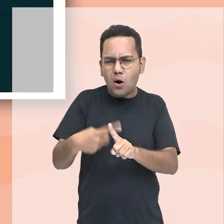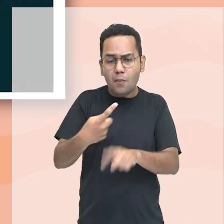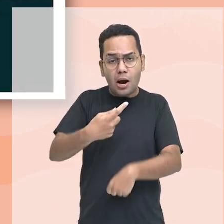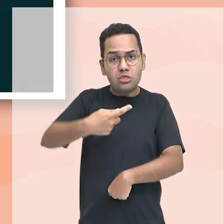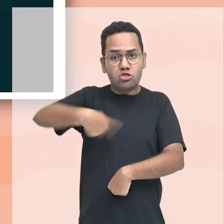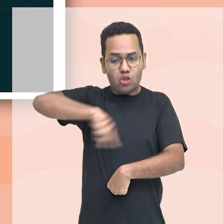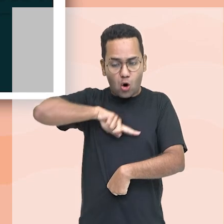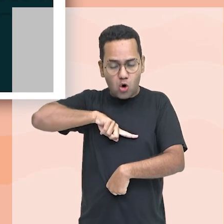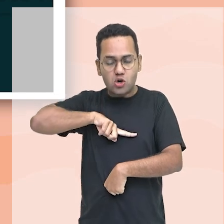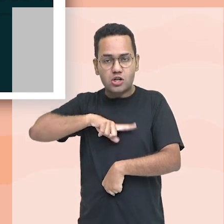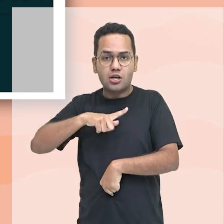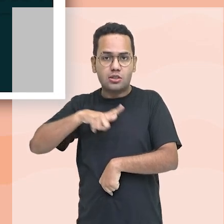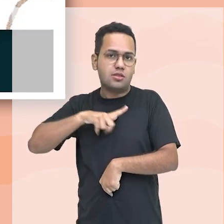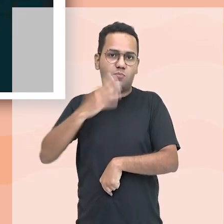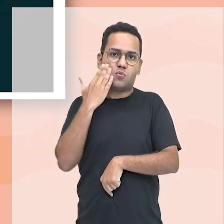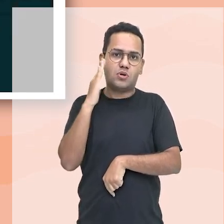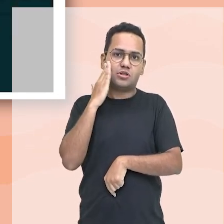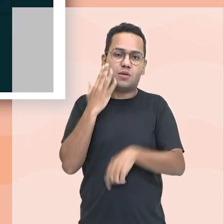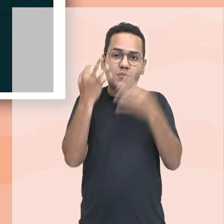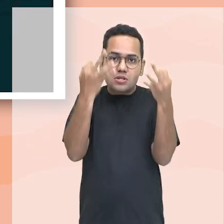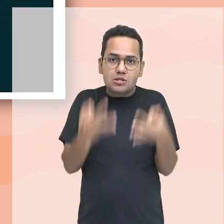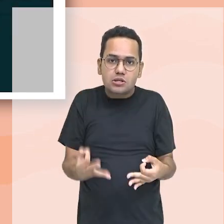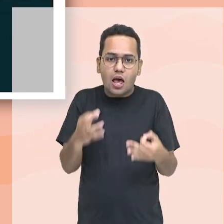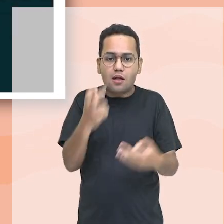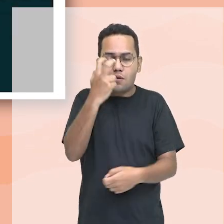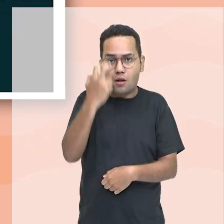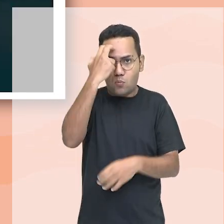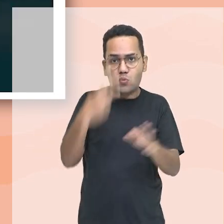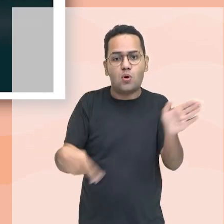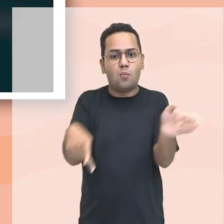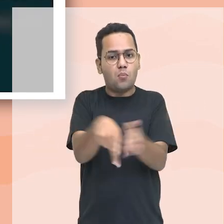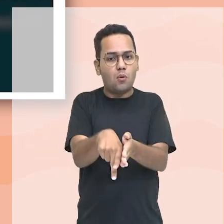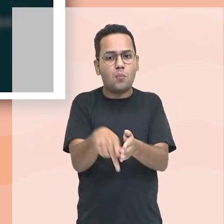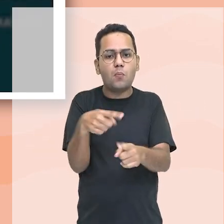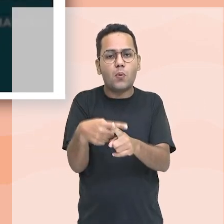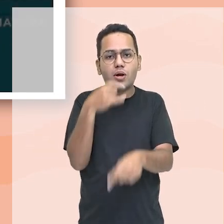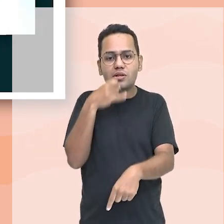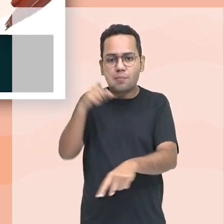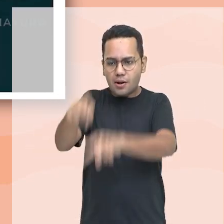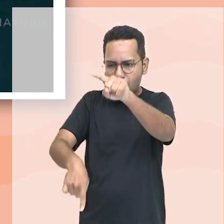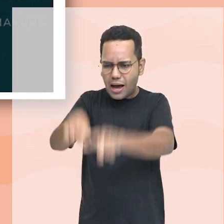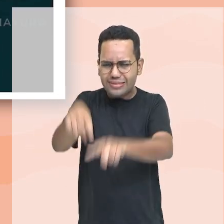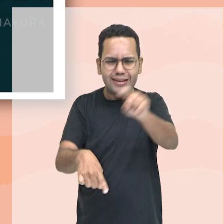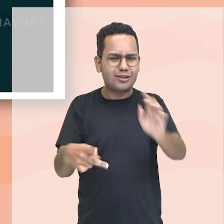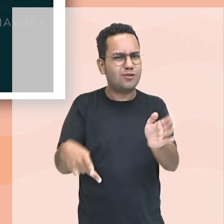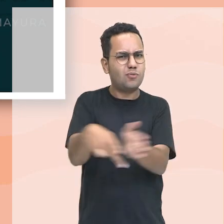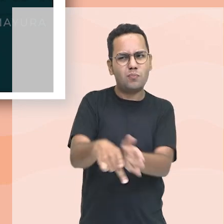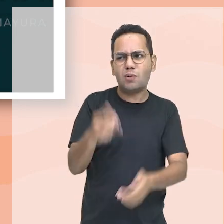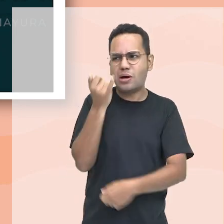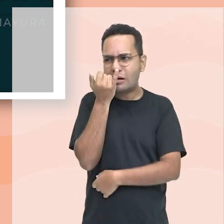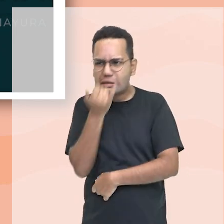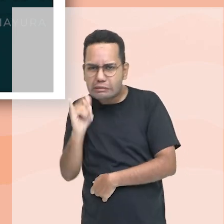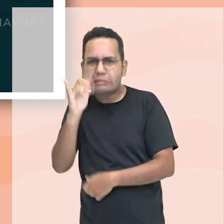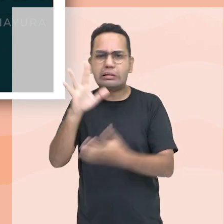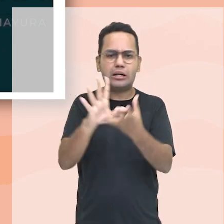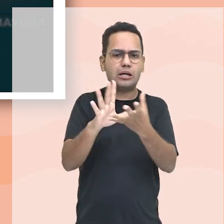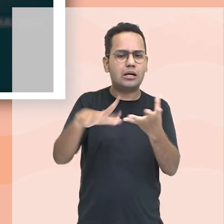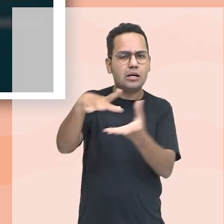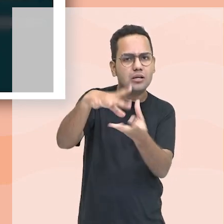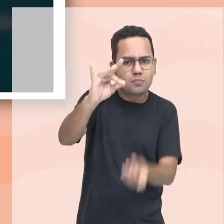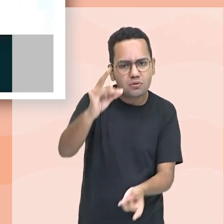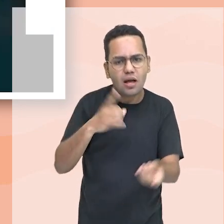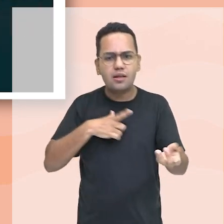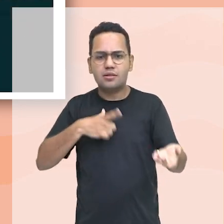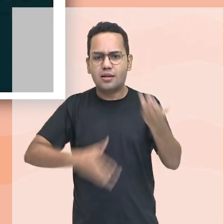Cada objeto conta uma história para a gente. Cada objeto tem energias, tem espiritualidade, tem um